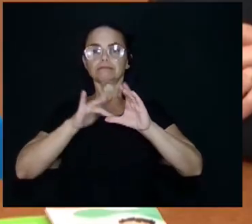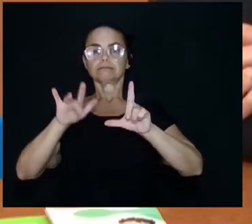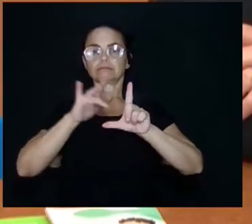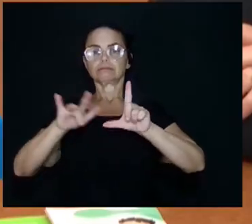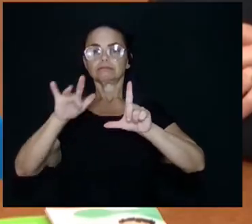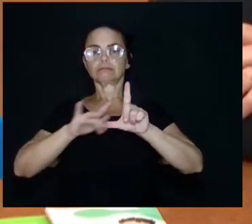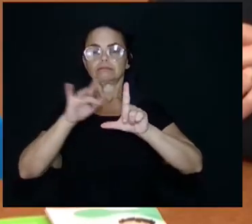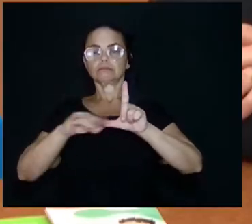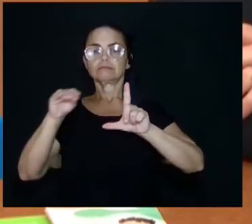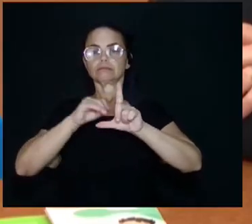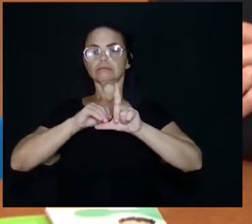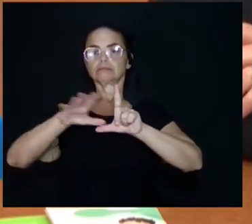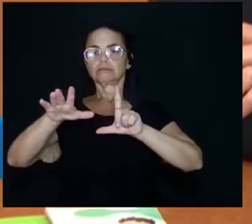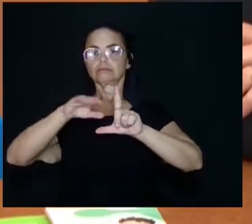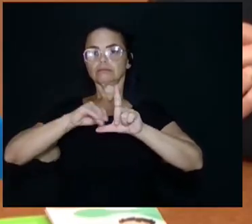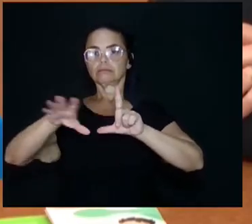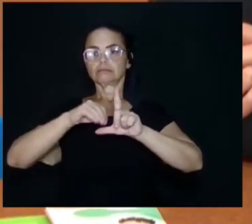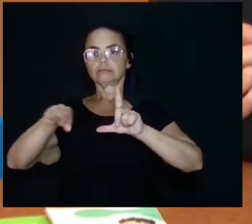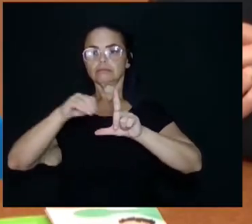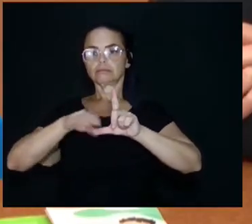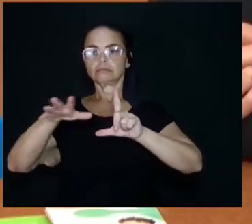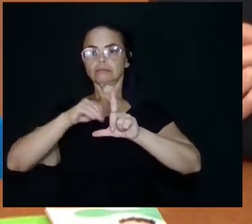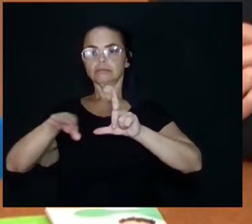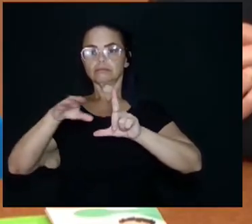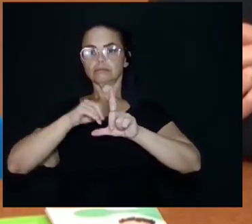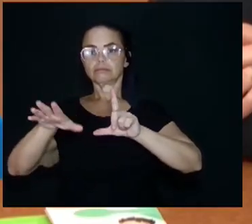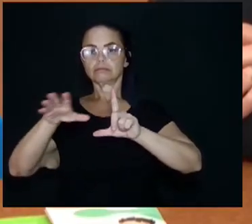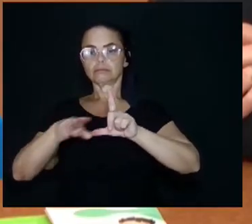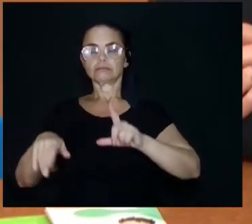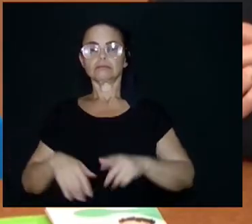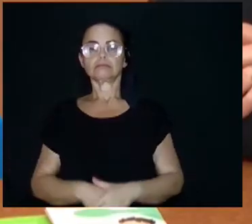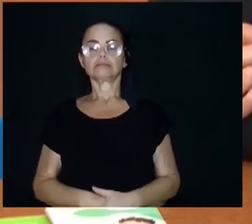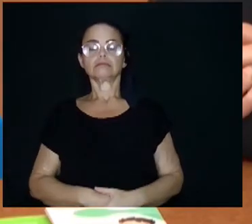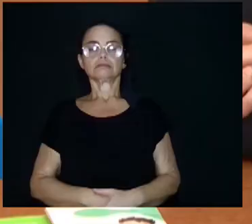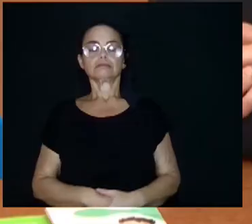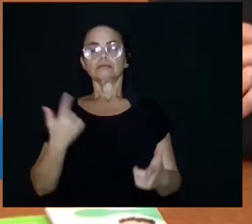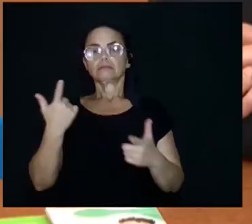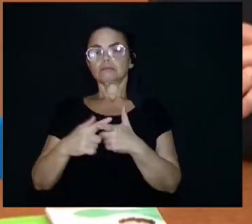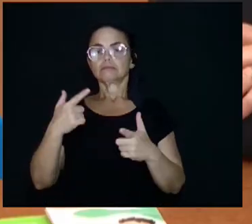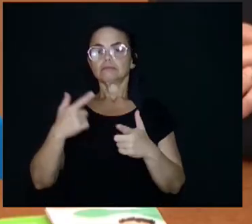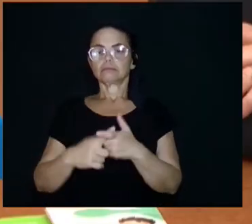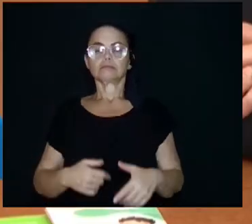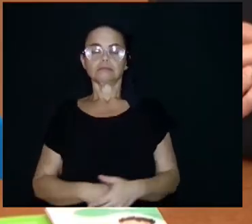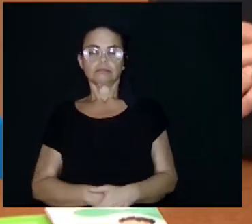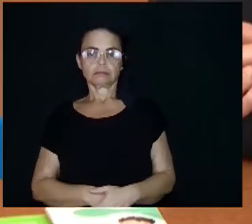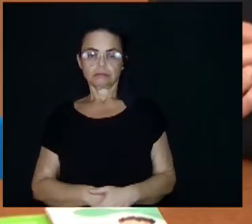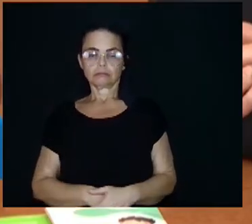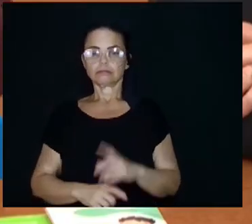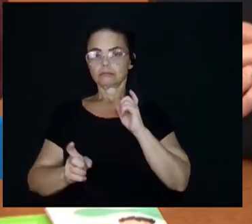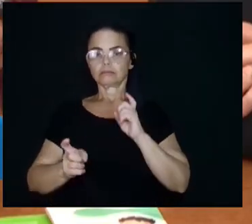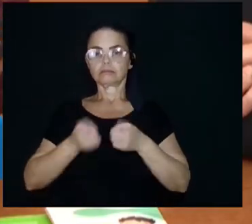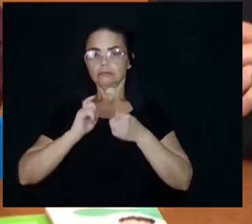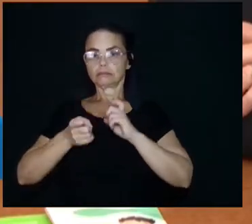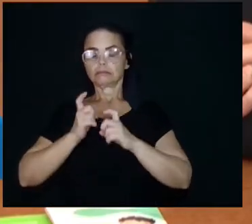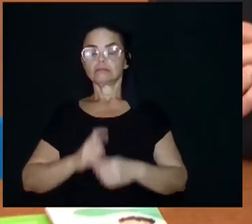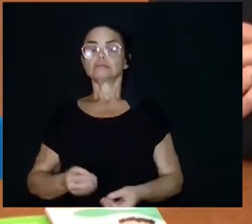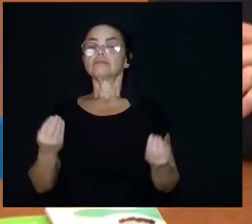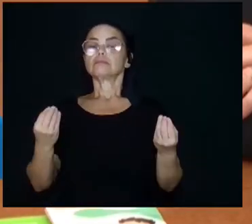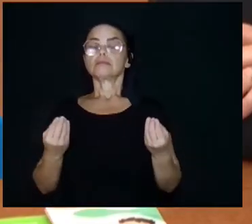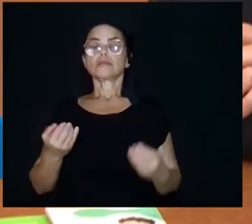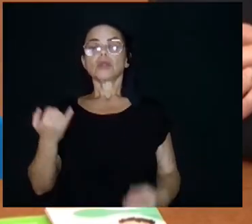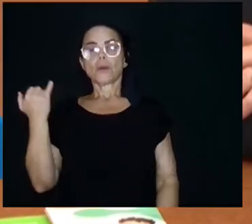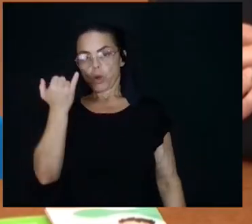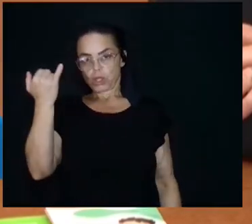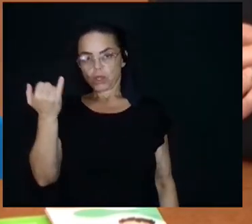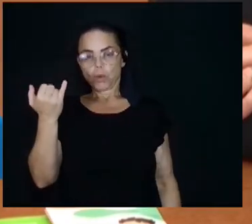depois, compartilhe. E por que a gente faz questão de fazer reuniões como essa? Muitas vezes nem vem muita gente